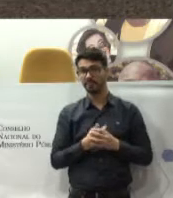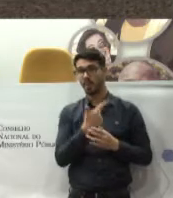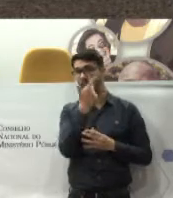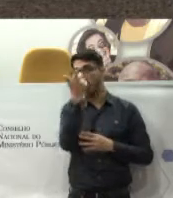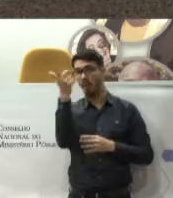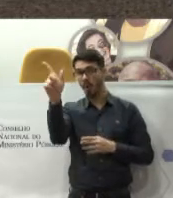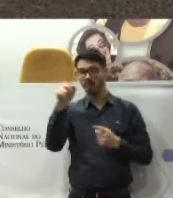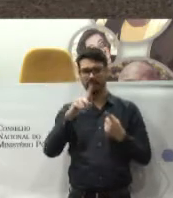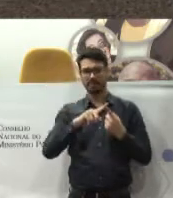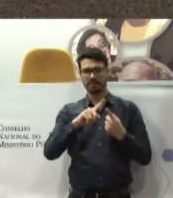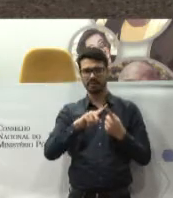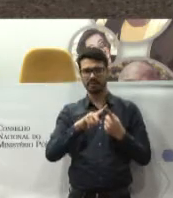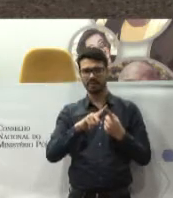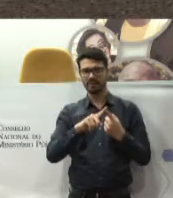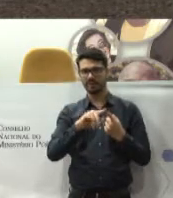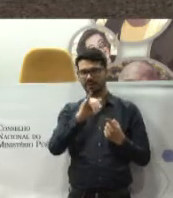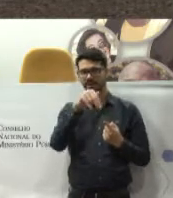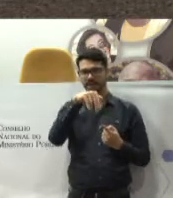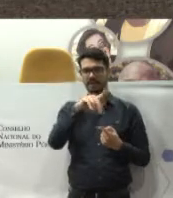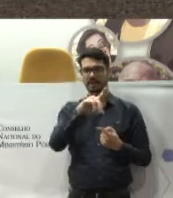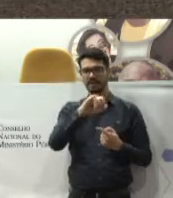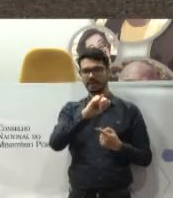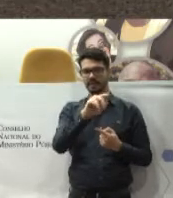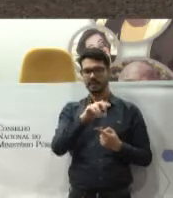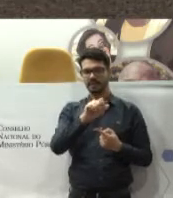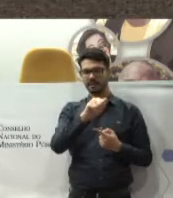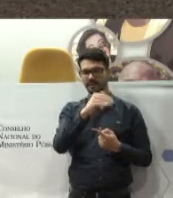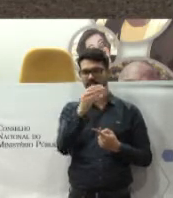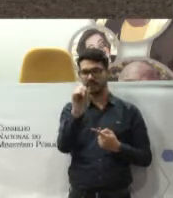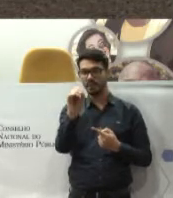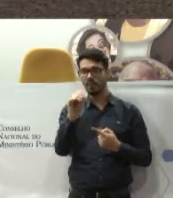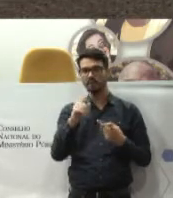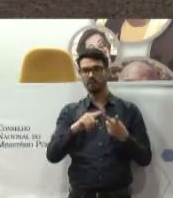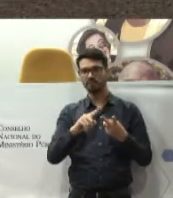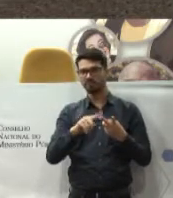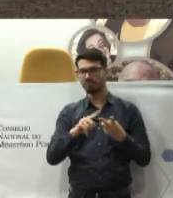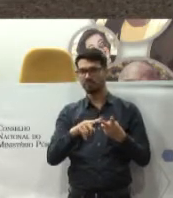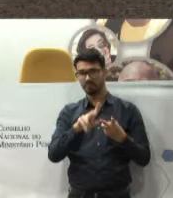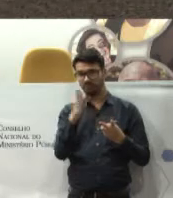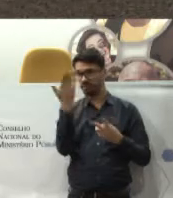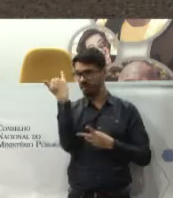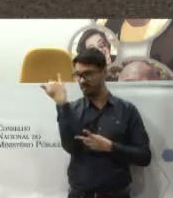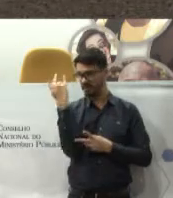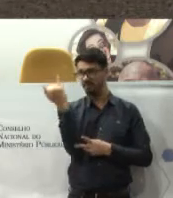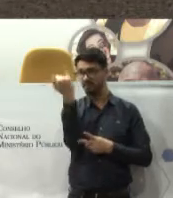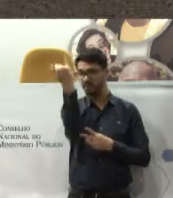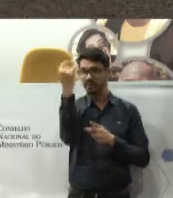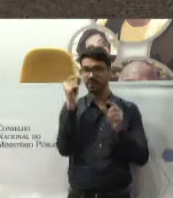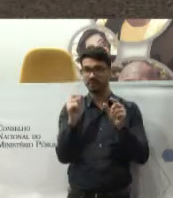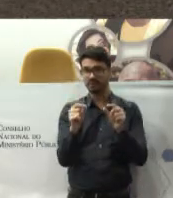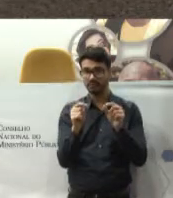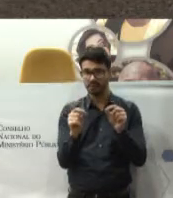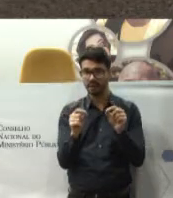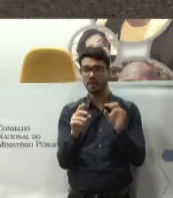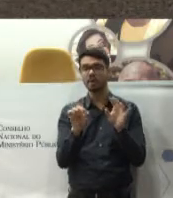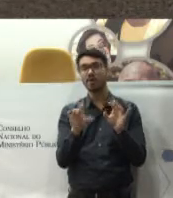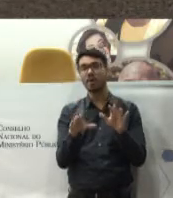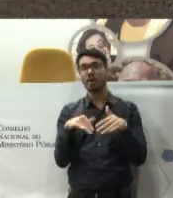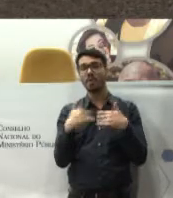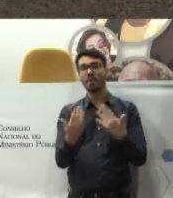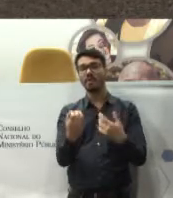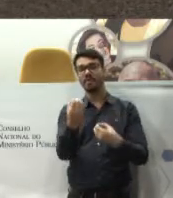Questão indenizatória, o que aconteceu. O passado só vale, ele só serve para alguma coisa na perspectiva que nos